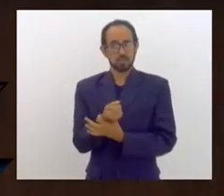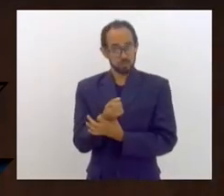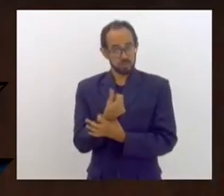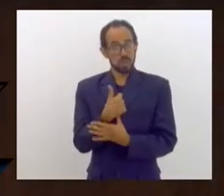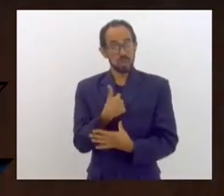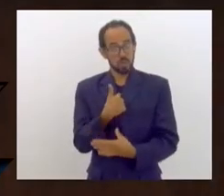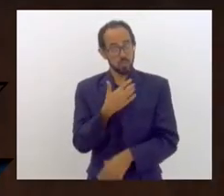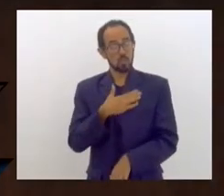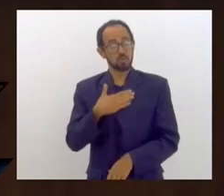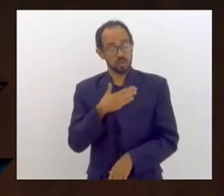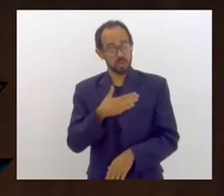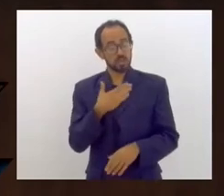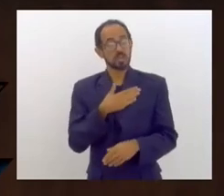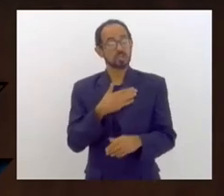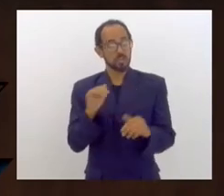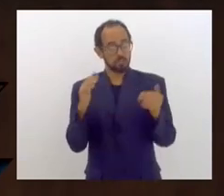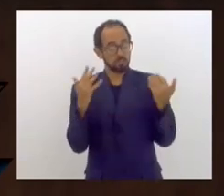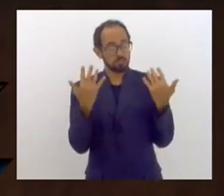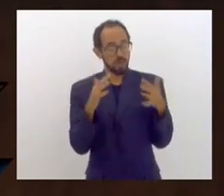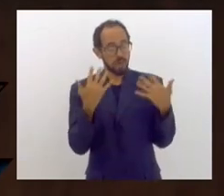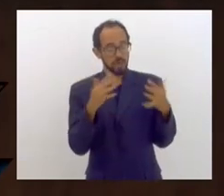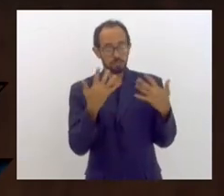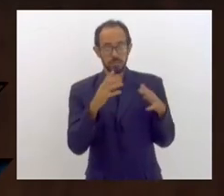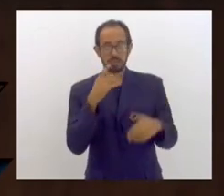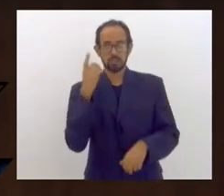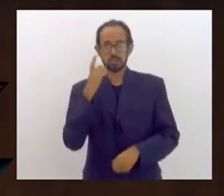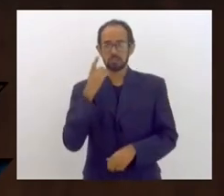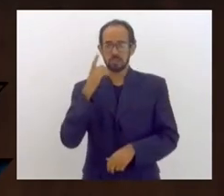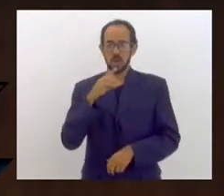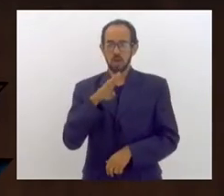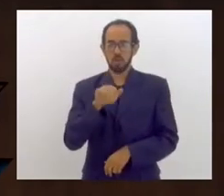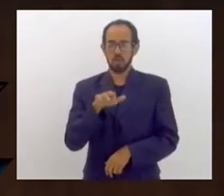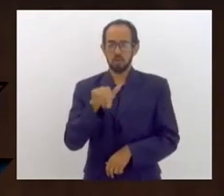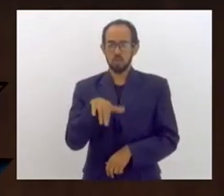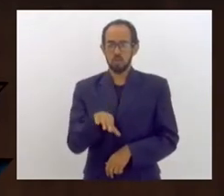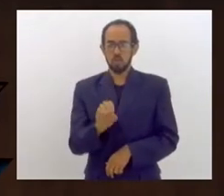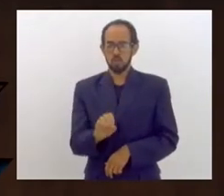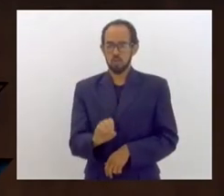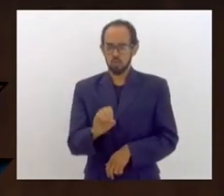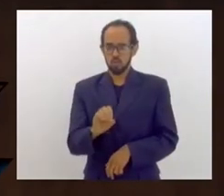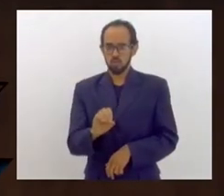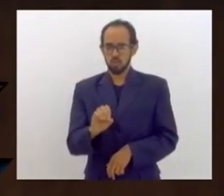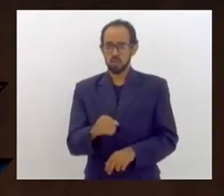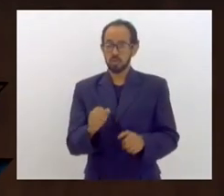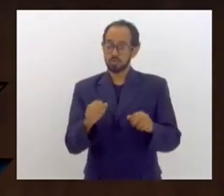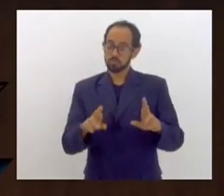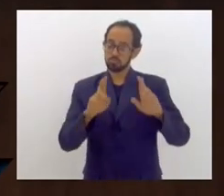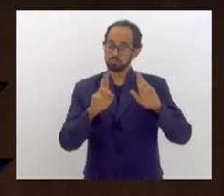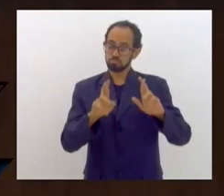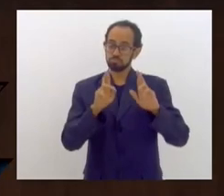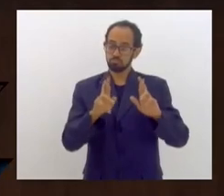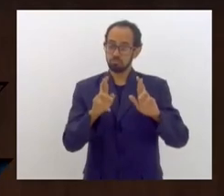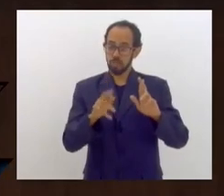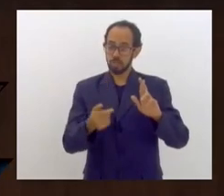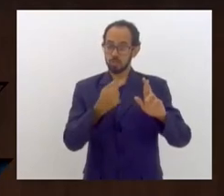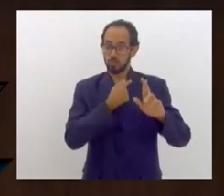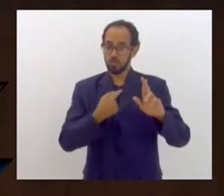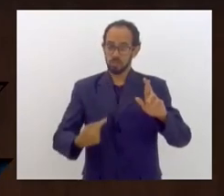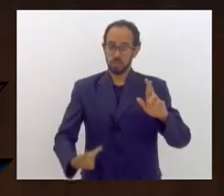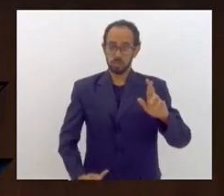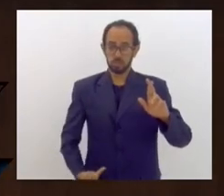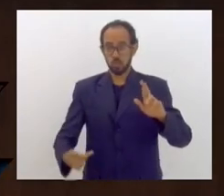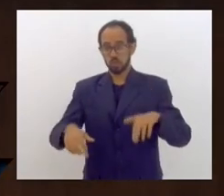quero elogiar aqui a iniciativa do deputado Bruno Dauari, fazer votos que o governador do